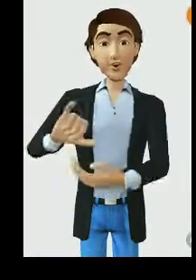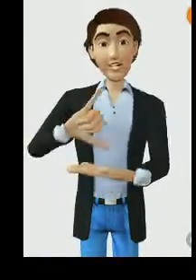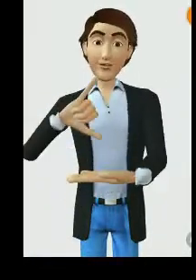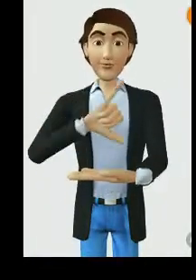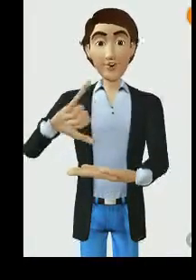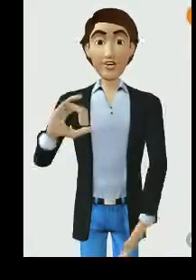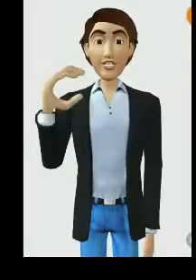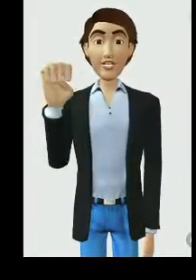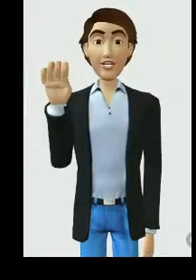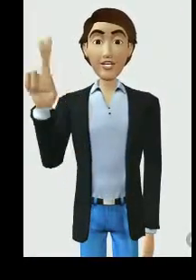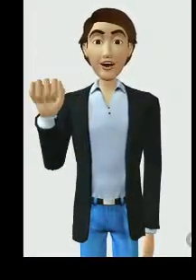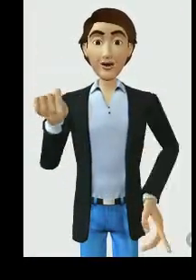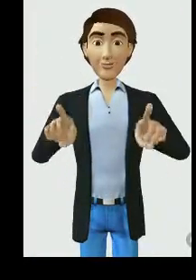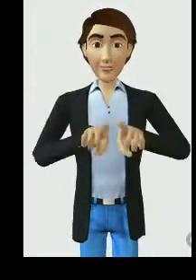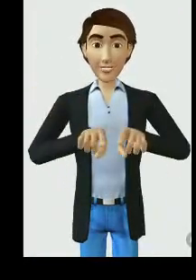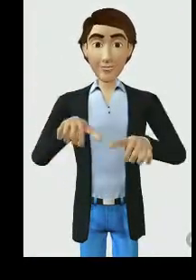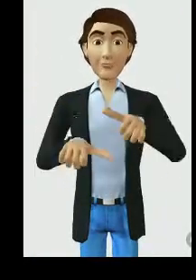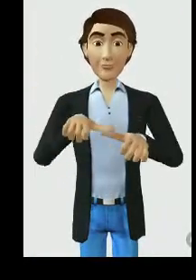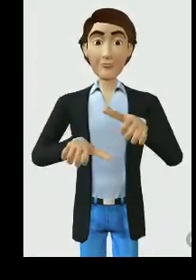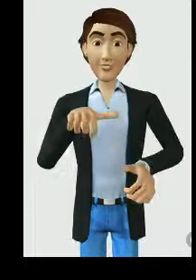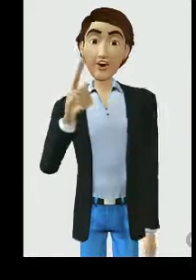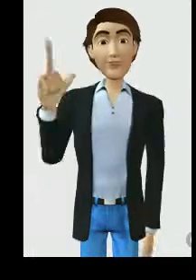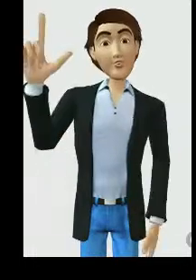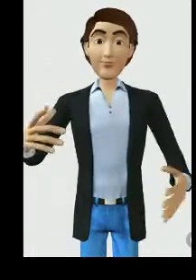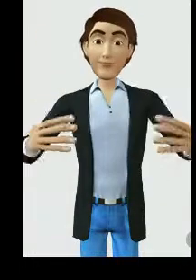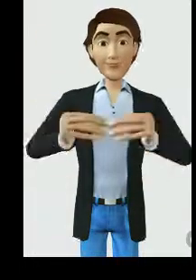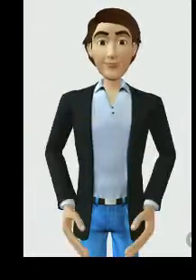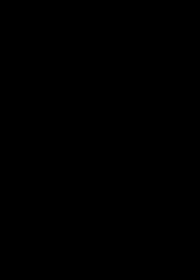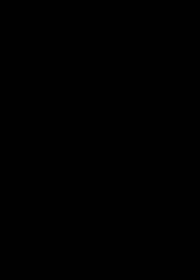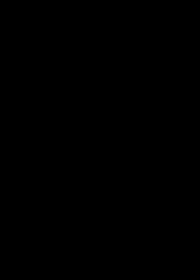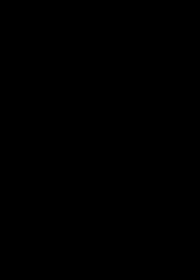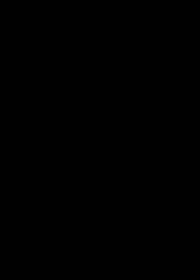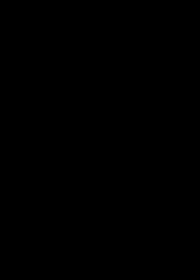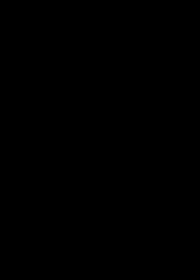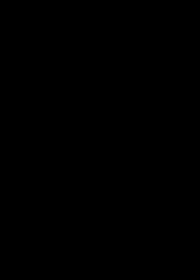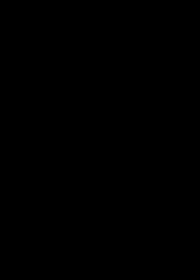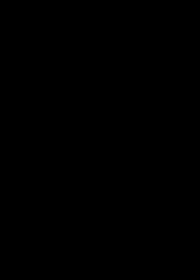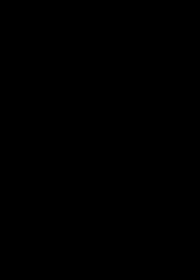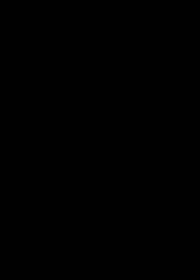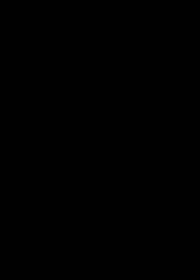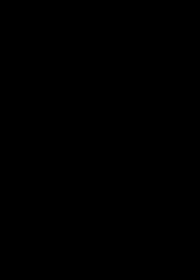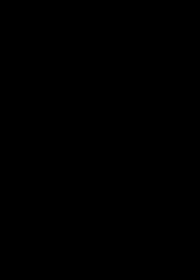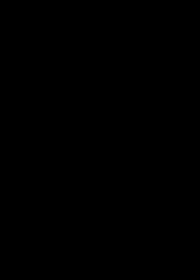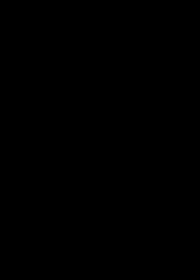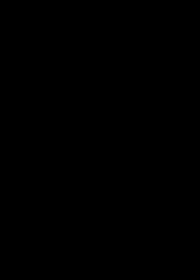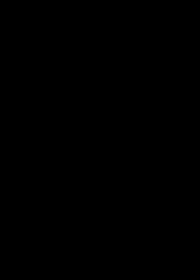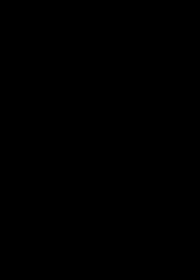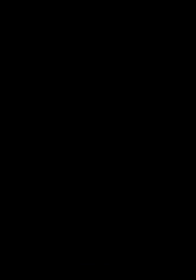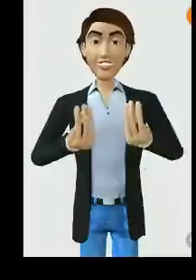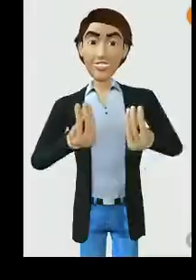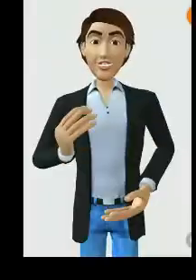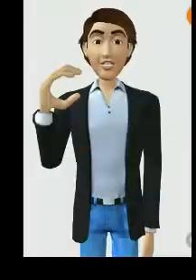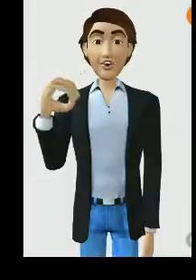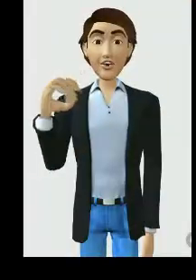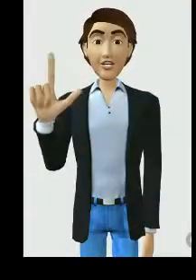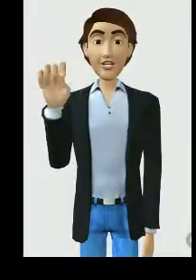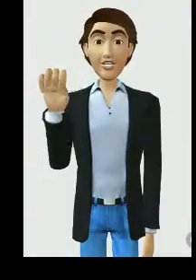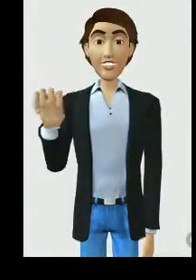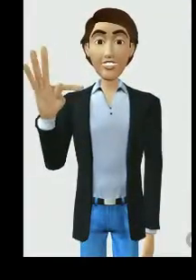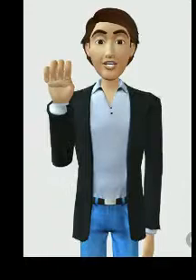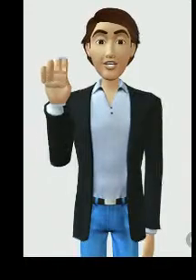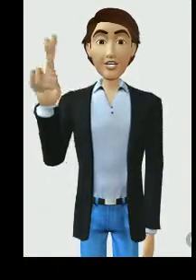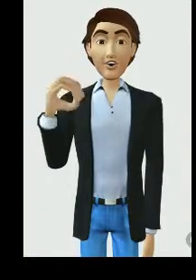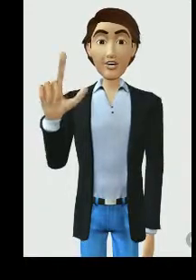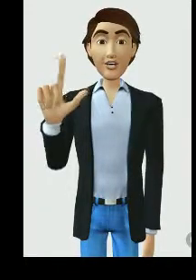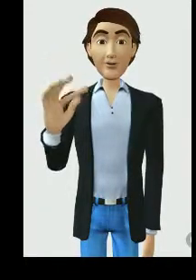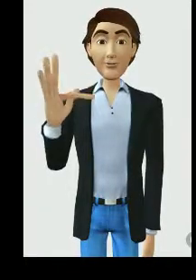de compostos que incluem as gorduras, os óleos e as ceras, além de uma variedade de